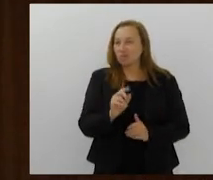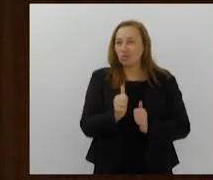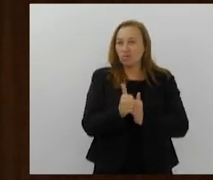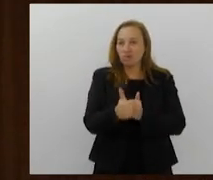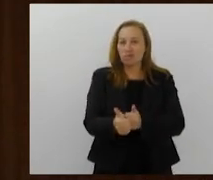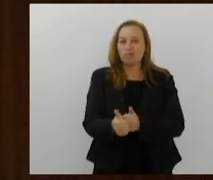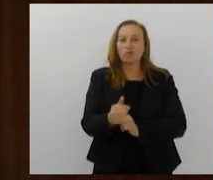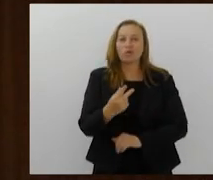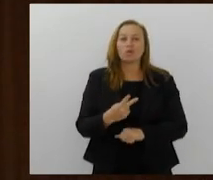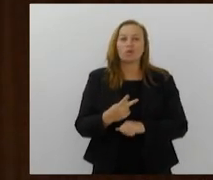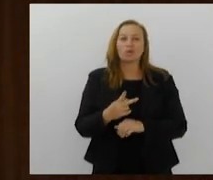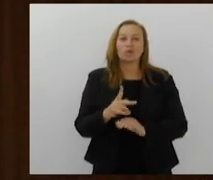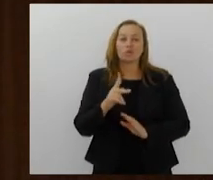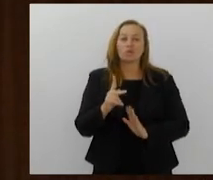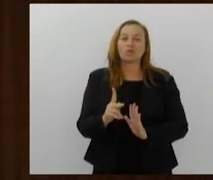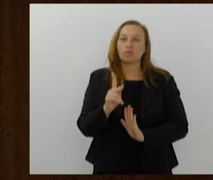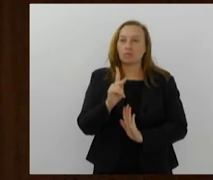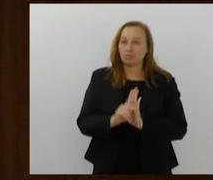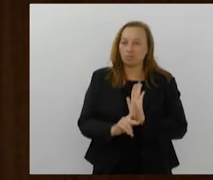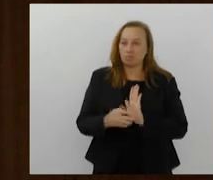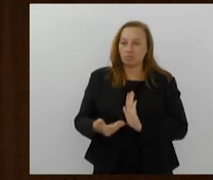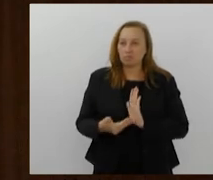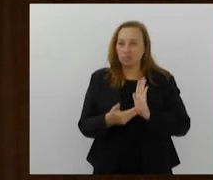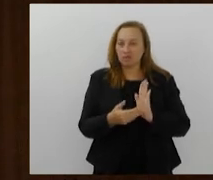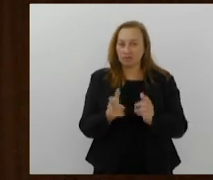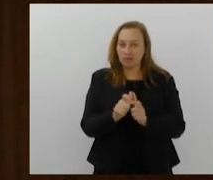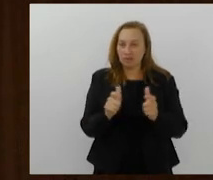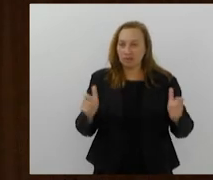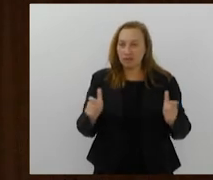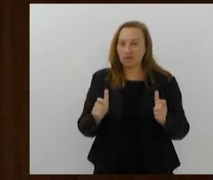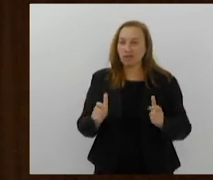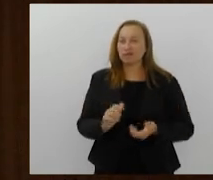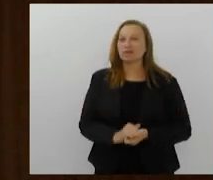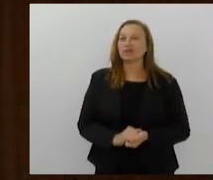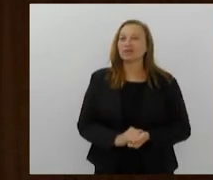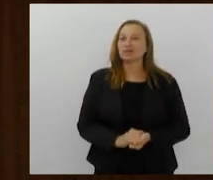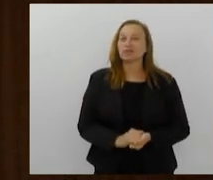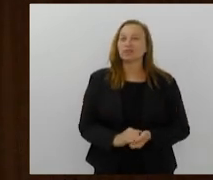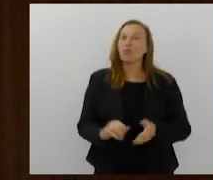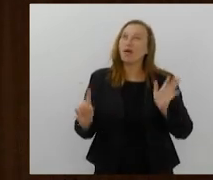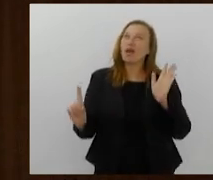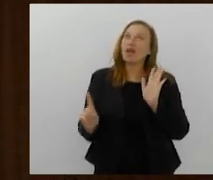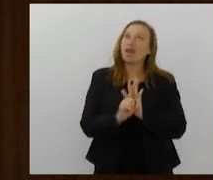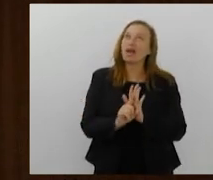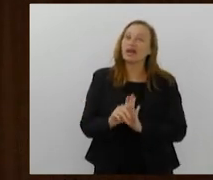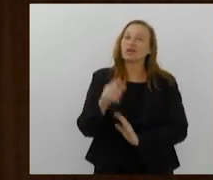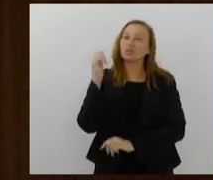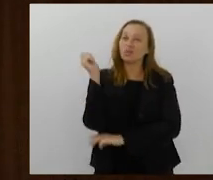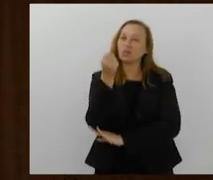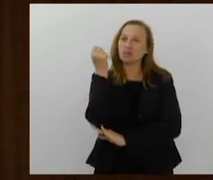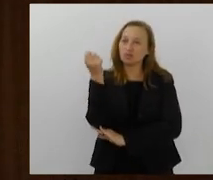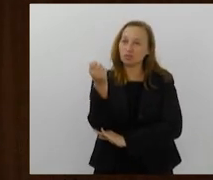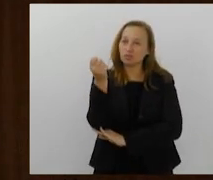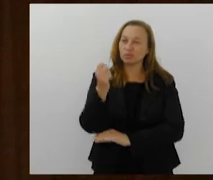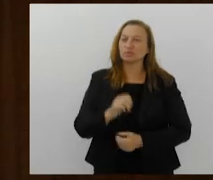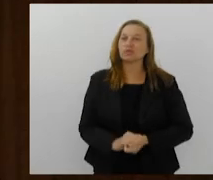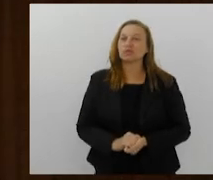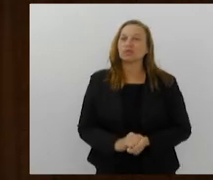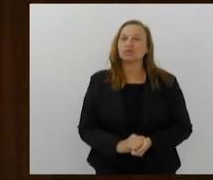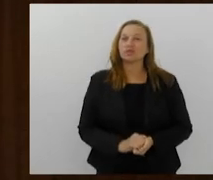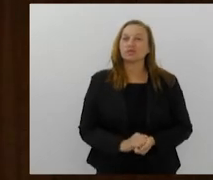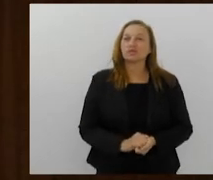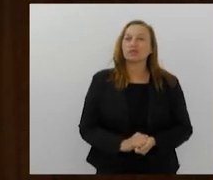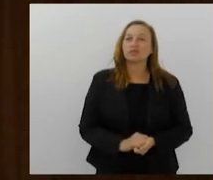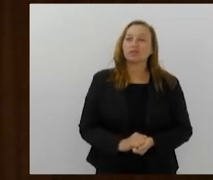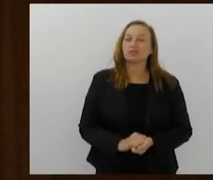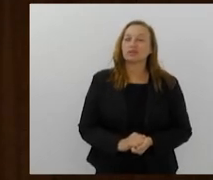projeto, deputada Tia Ju, é enorme. O que é esse projeto? Eu me inspirei numa lei do Rio Grande do Sul. Uma lei do Rio Grande do